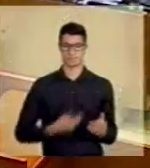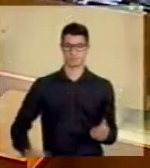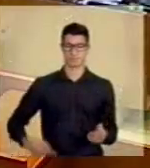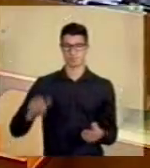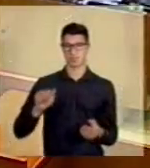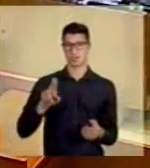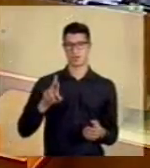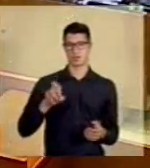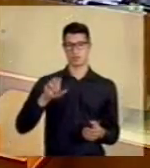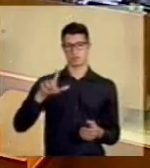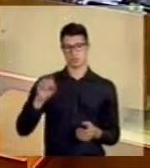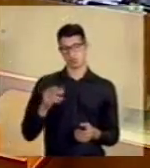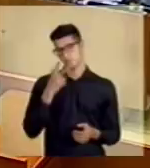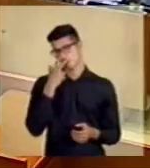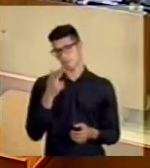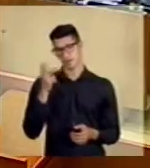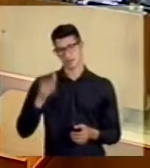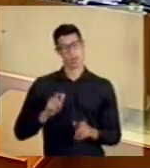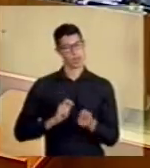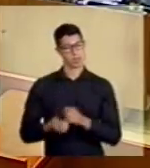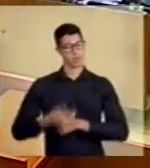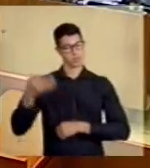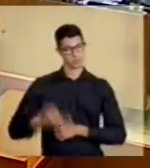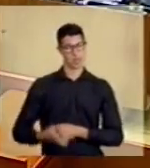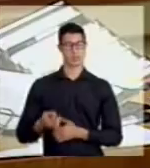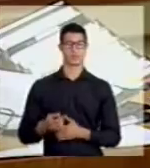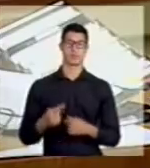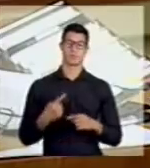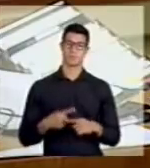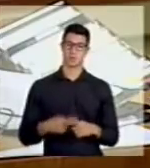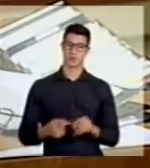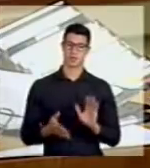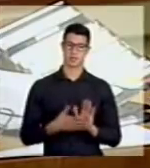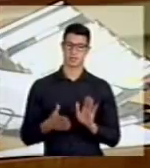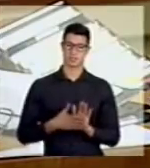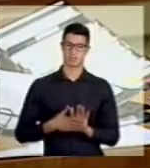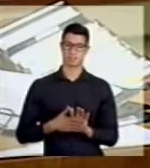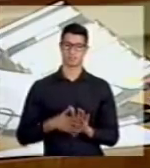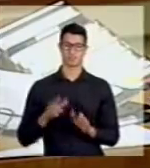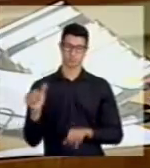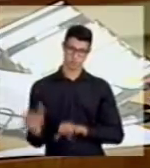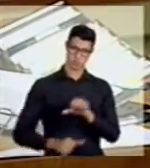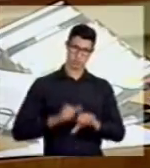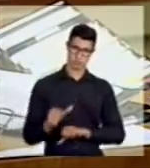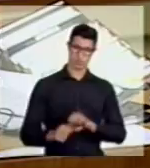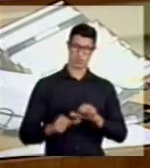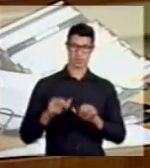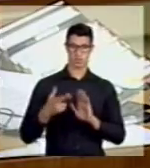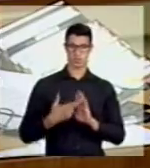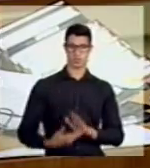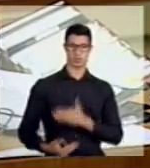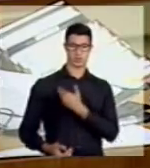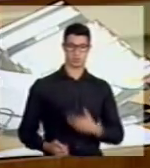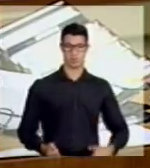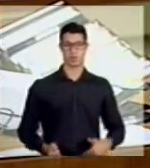Marco Aurélio me parece que é muito adequada, porque se trata, evidentemente, de alterar um registro público,